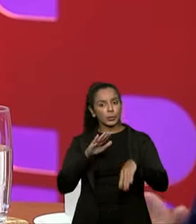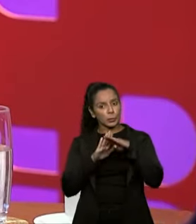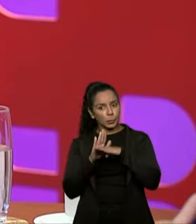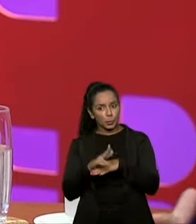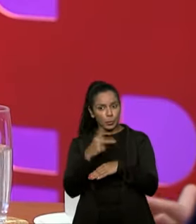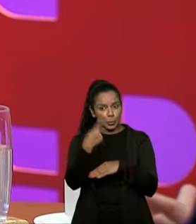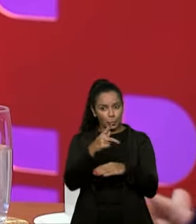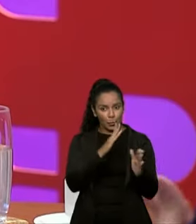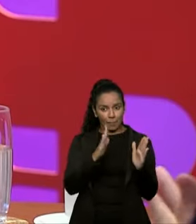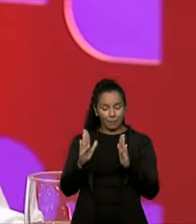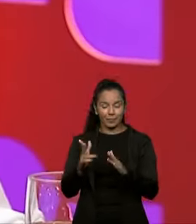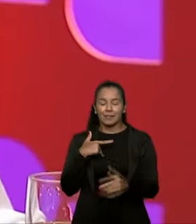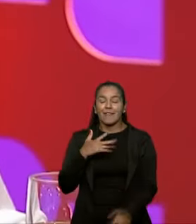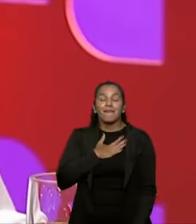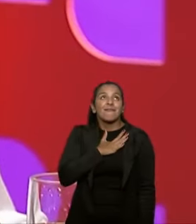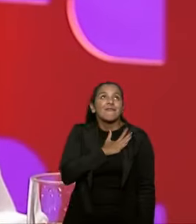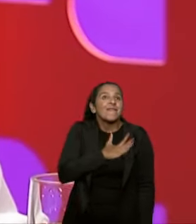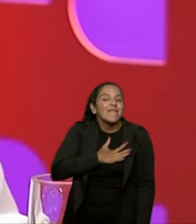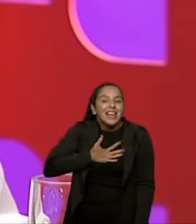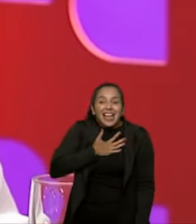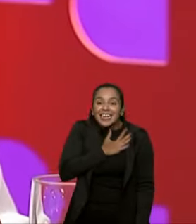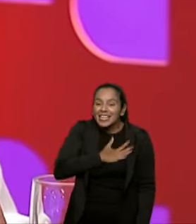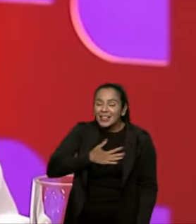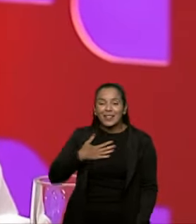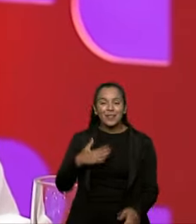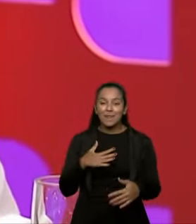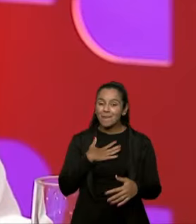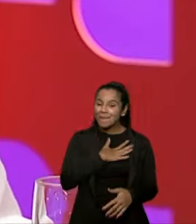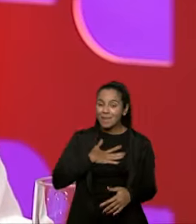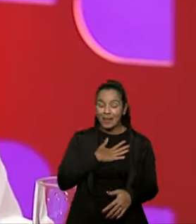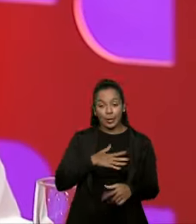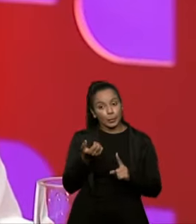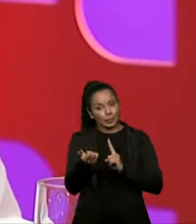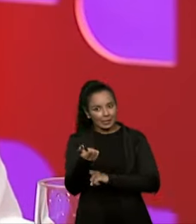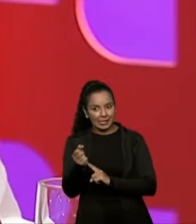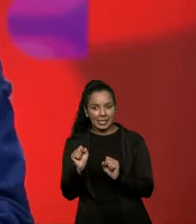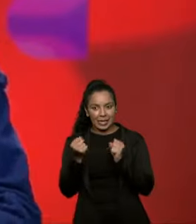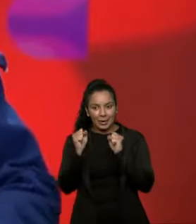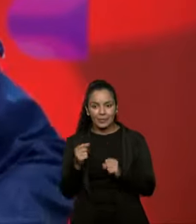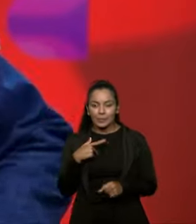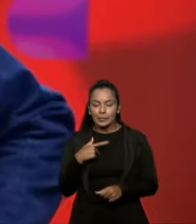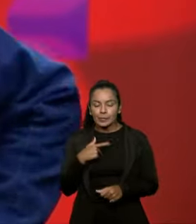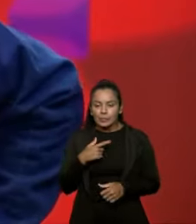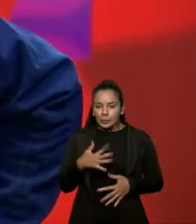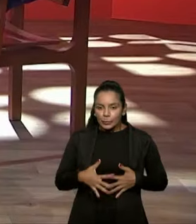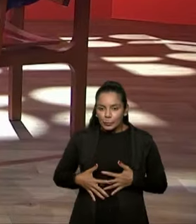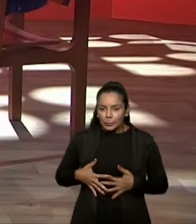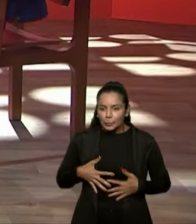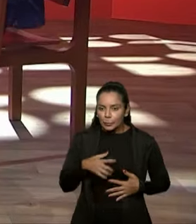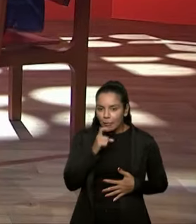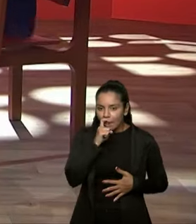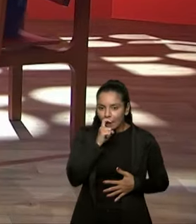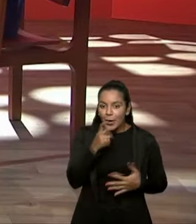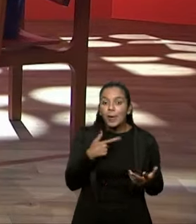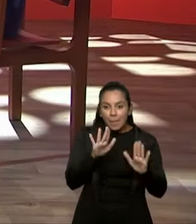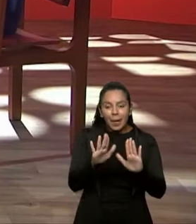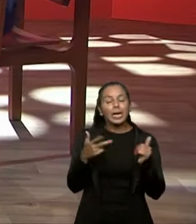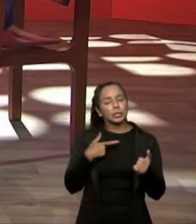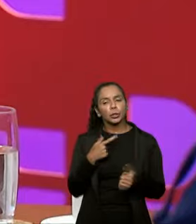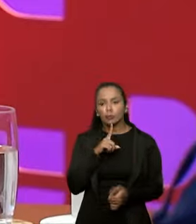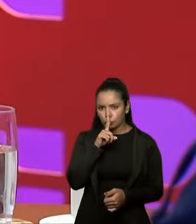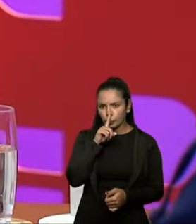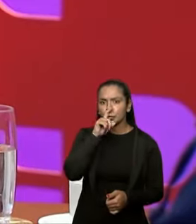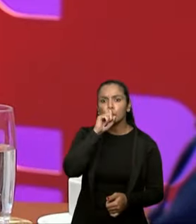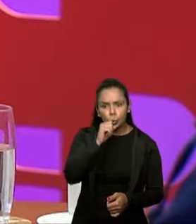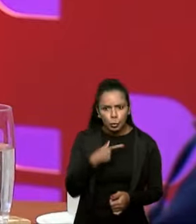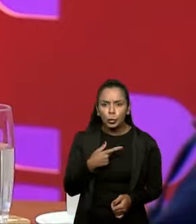também. Felicíssima! Eu estou muito animada. Ao mesmo tempo que eu estou nervosa, Leandro, eu estou com frio na barriga. Você fica nervosa ainda? Mas te juro por Deus, nosso